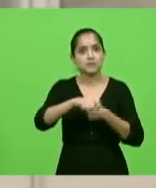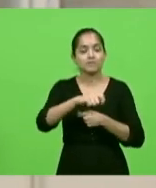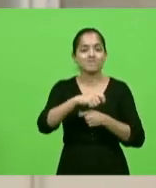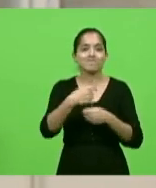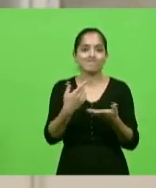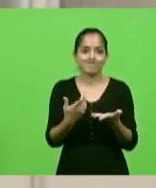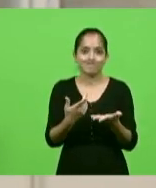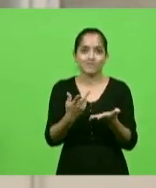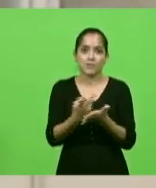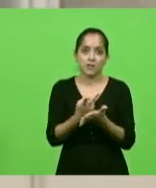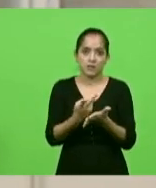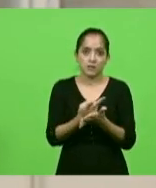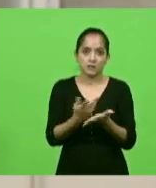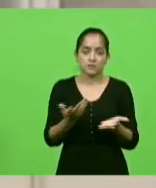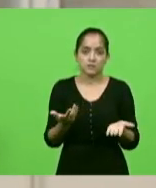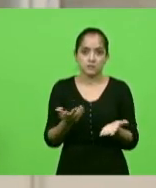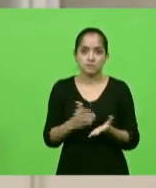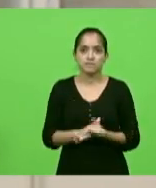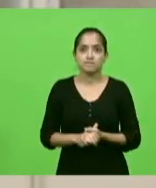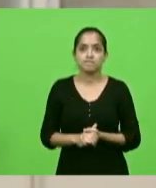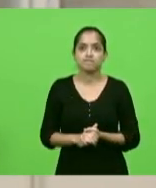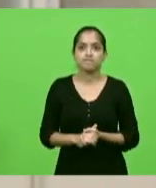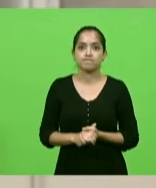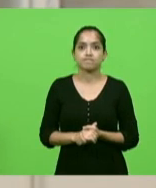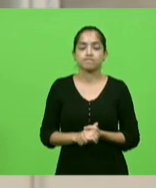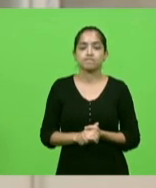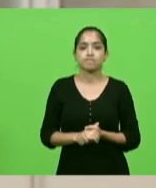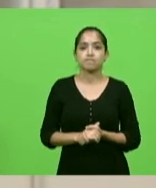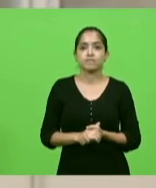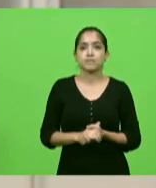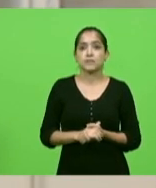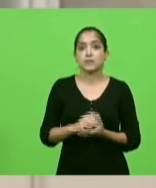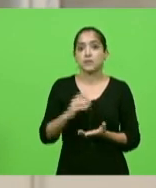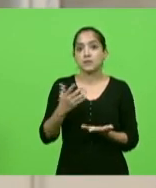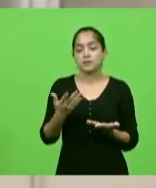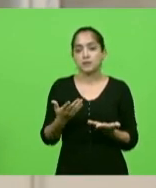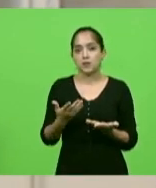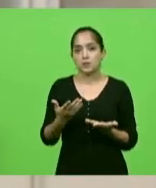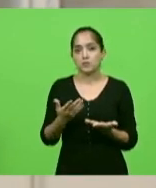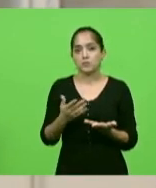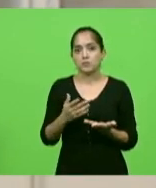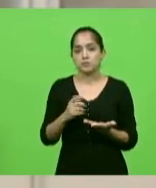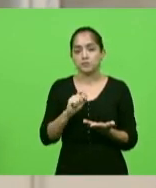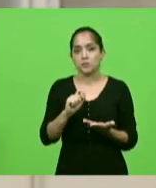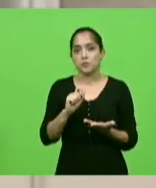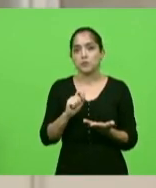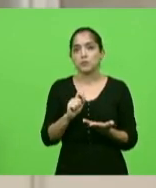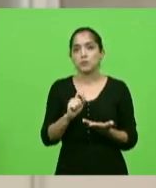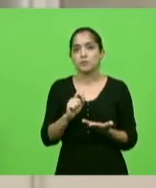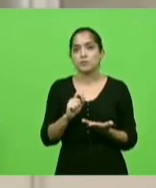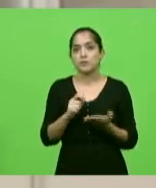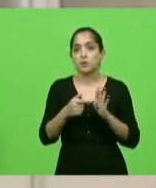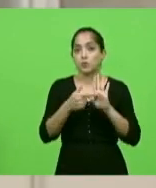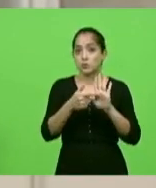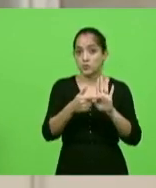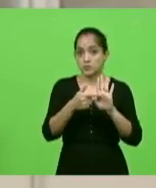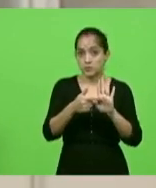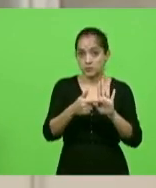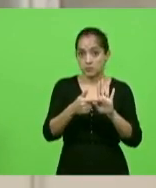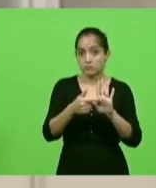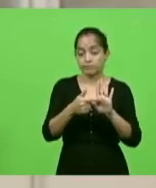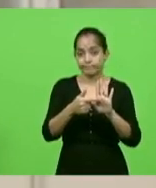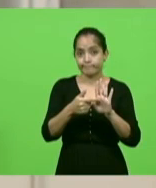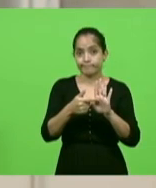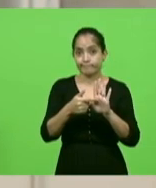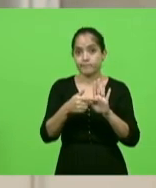desastrada a e por saber que os altos refletem